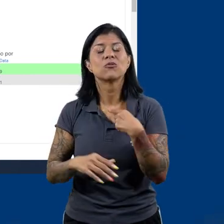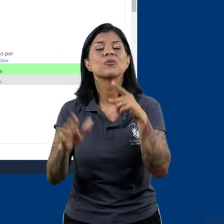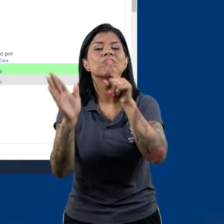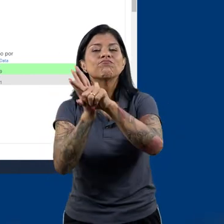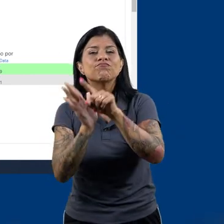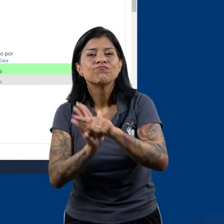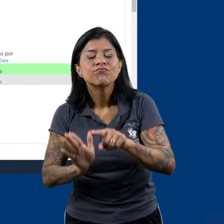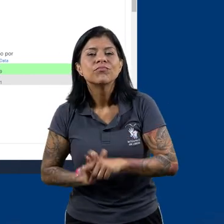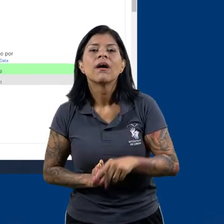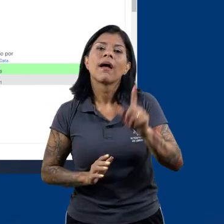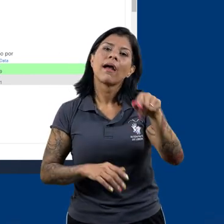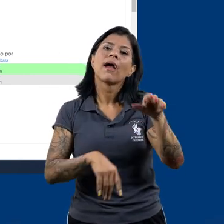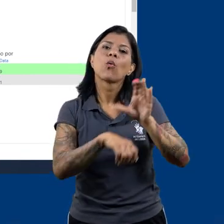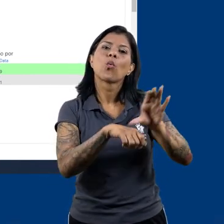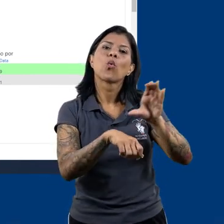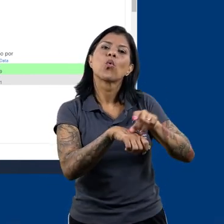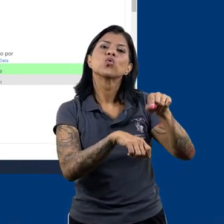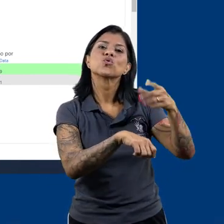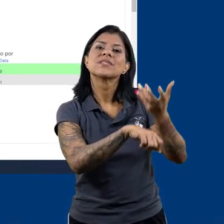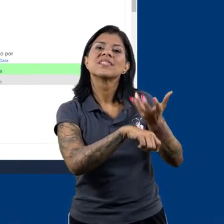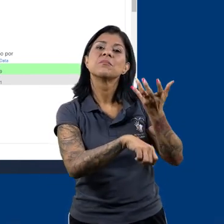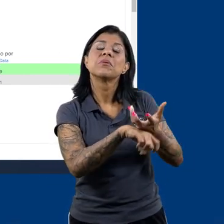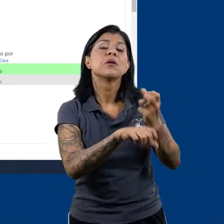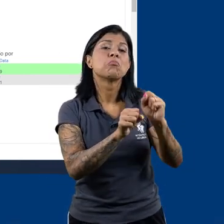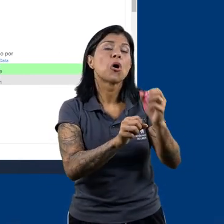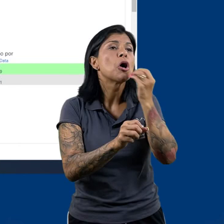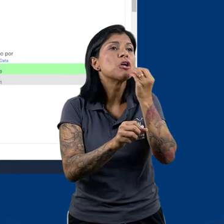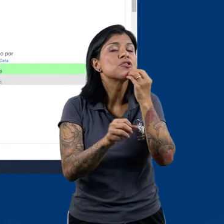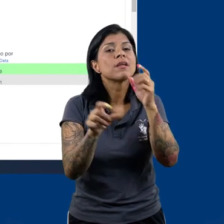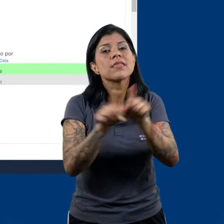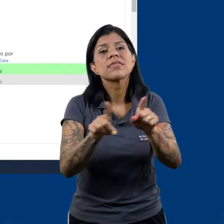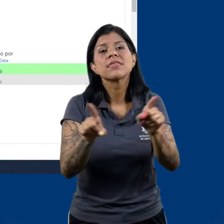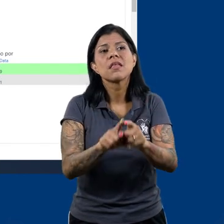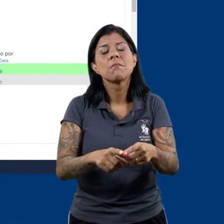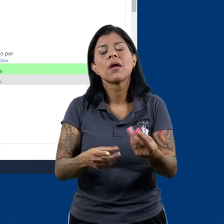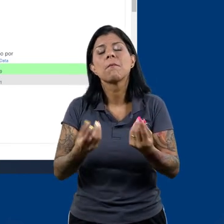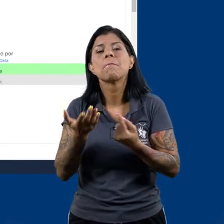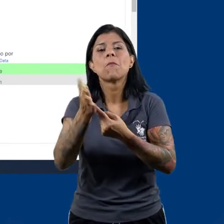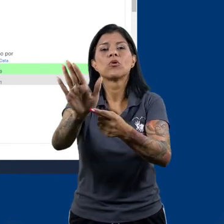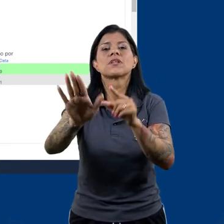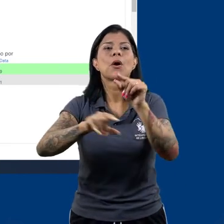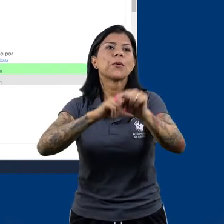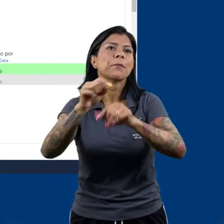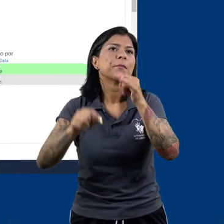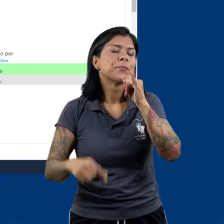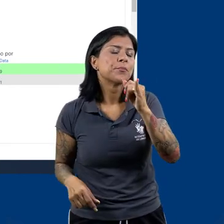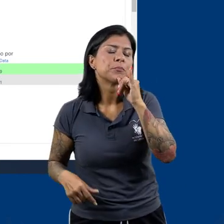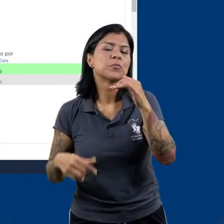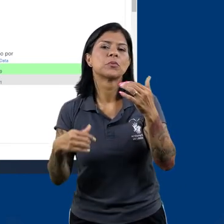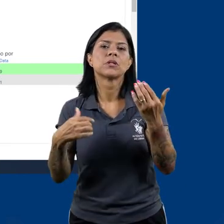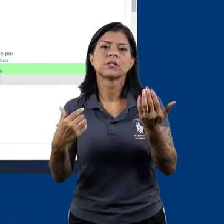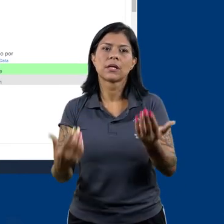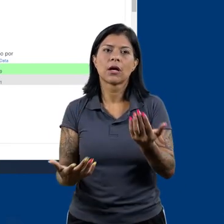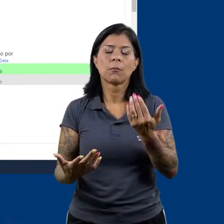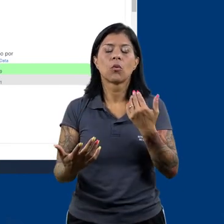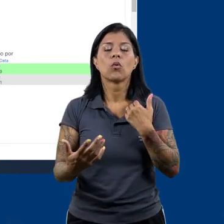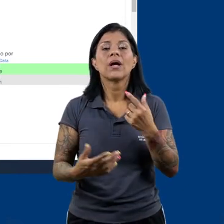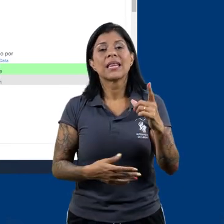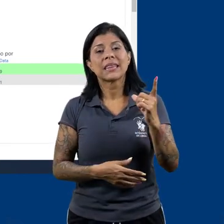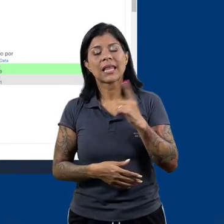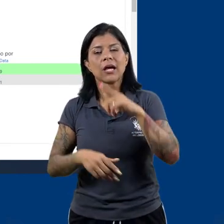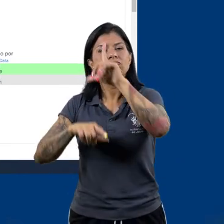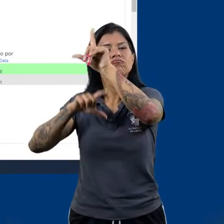criadas no nosso banco trilha de professor é o banco do curso onde podemos por exemplo demonstrar algumas operações